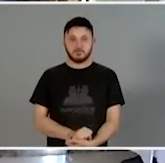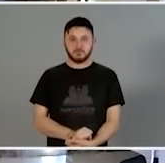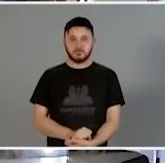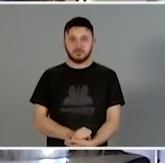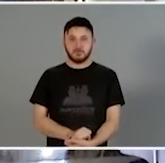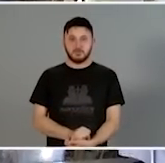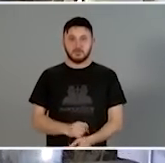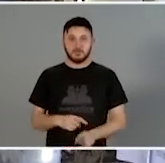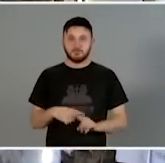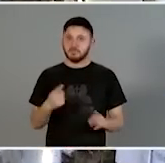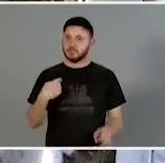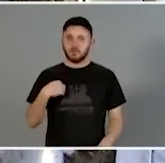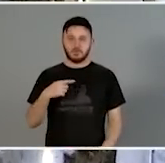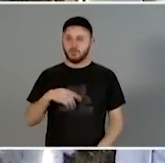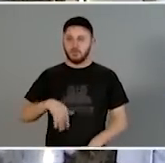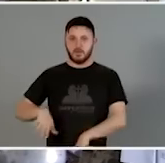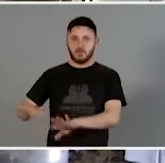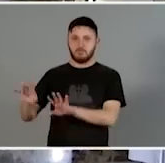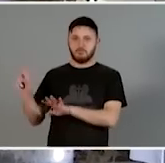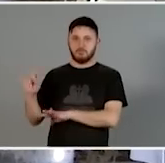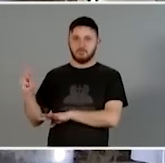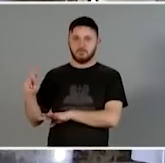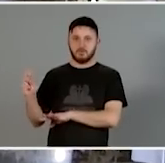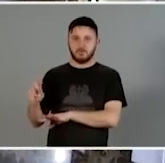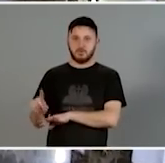Mas eu não levaria.